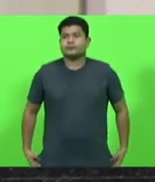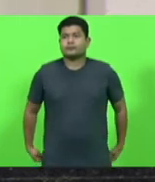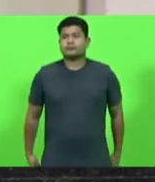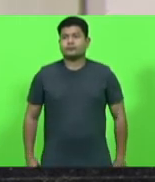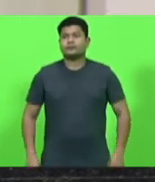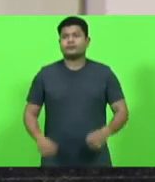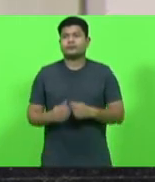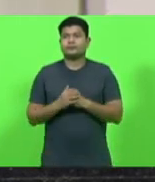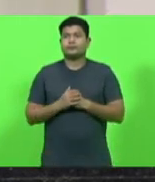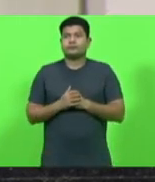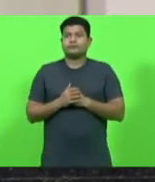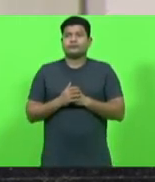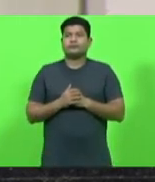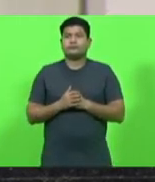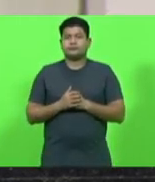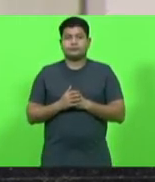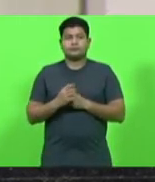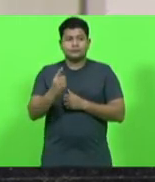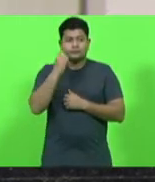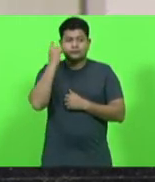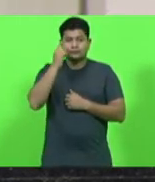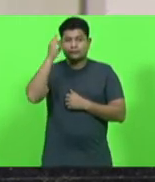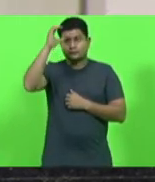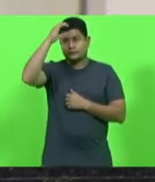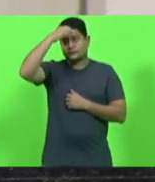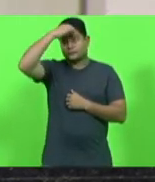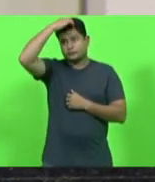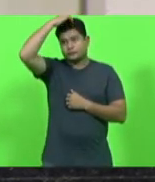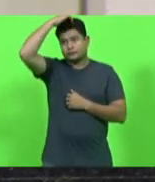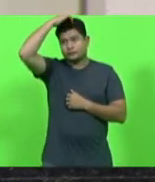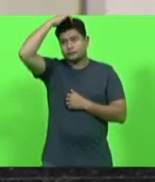Deputado Coronel Mussolini,